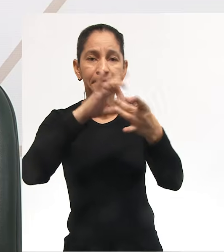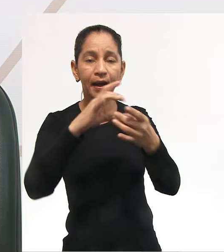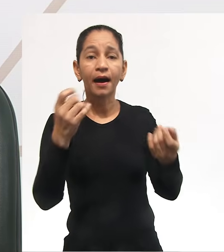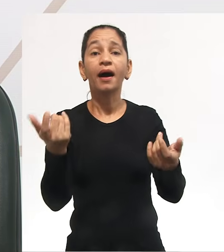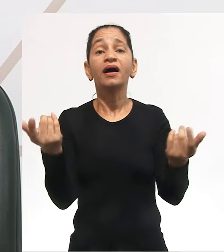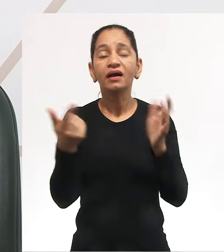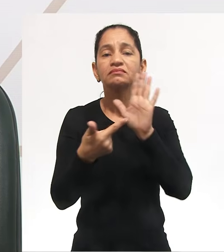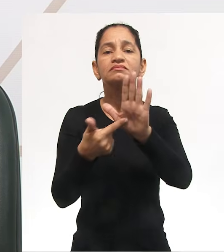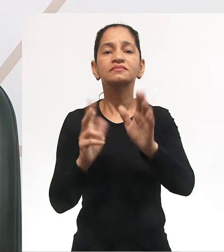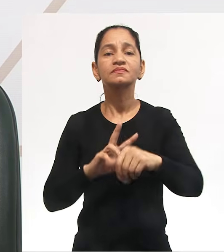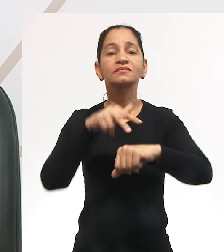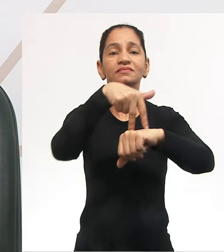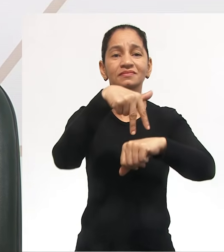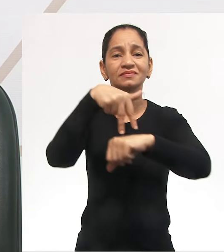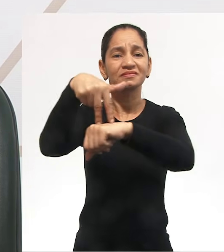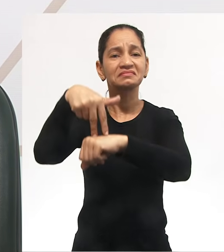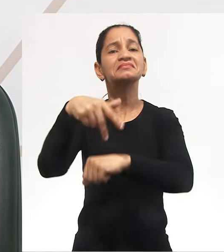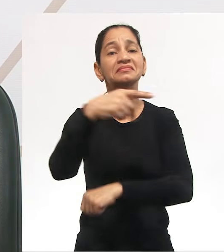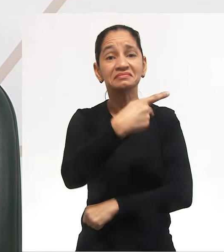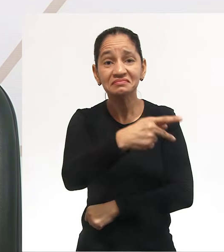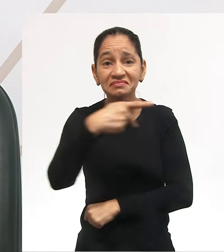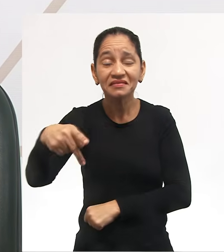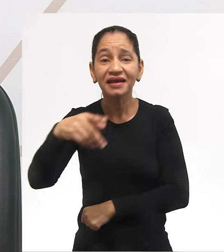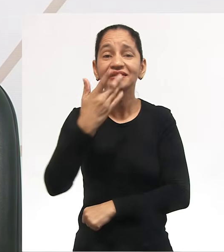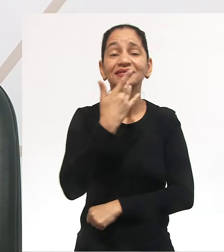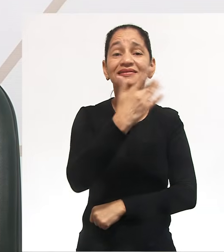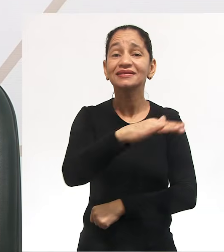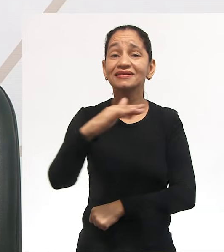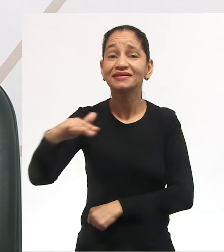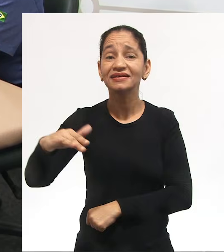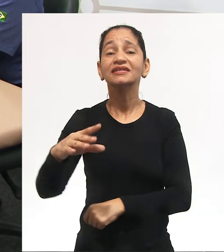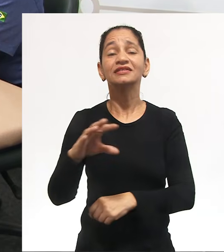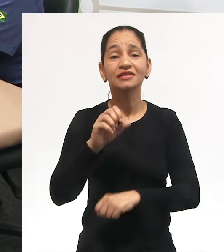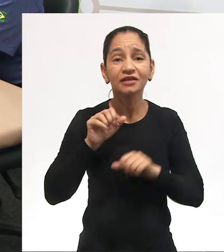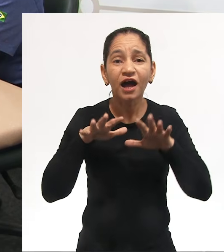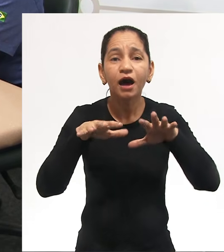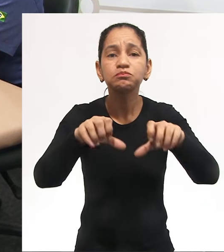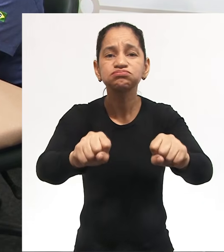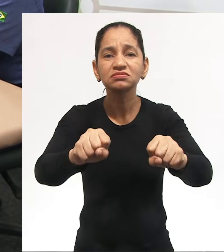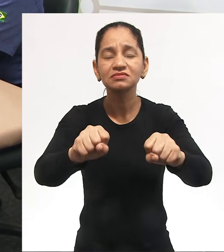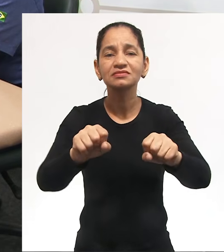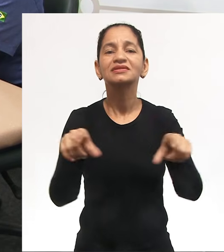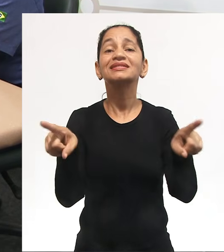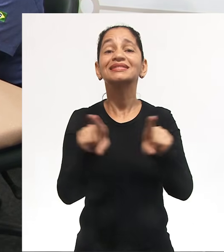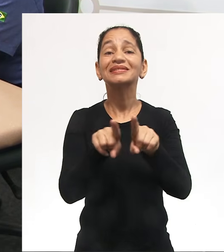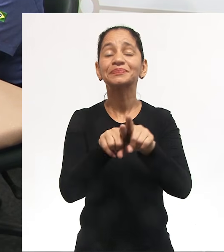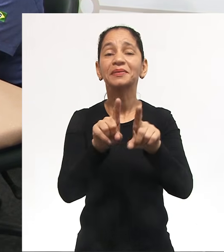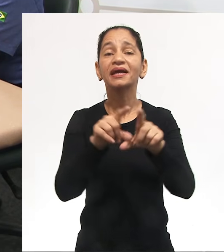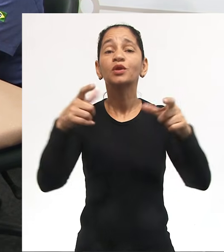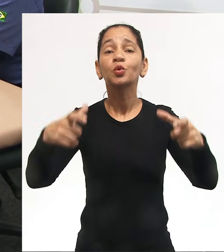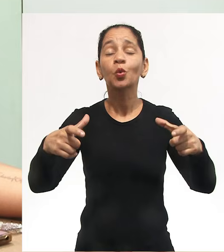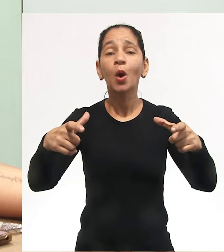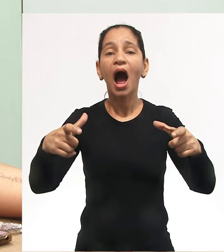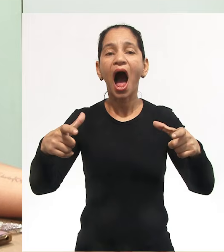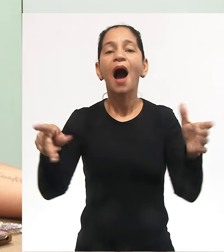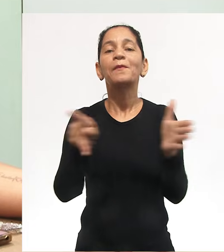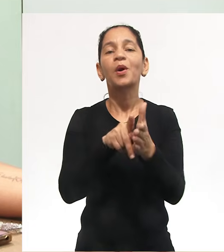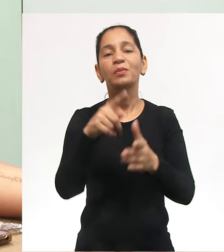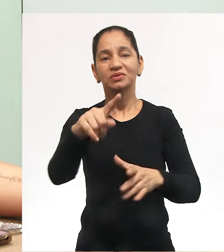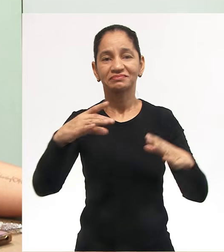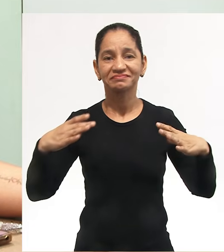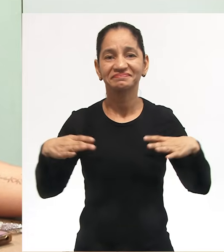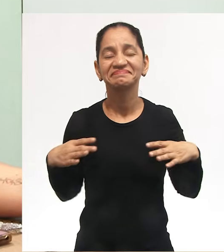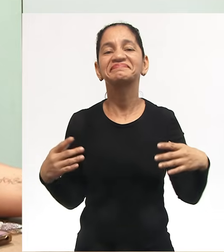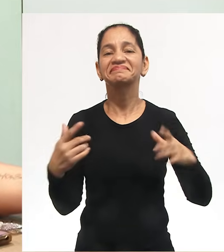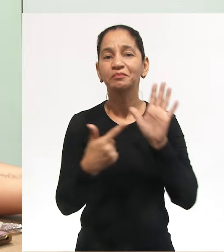prática que promove o protagonismo dessas crianças, sim, o reconhecimento do espaço, do contexto onde elas estão